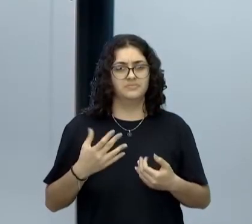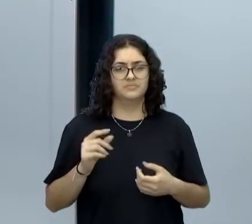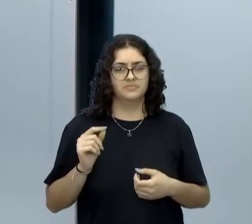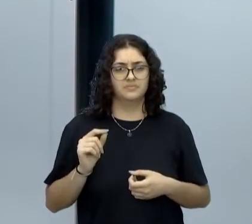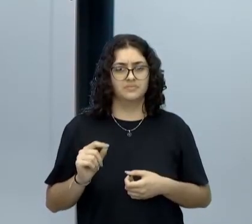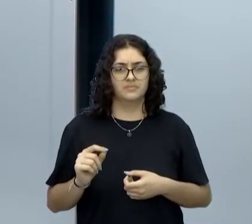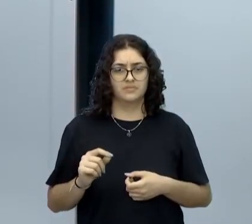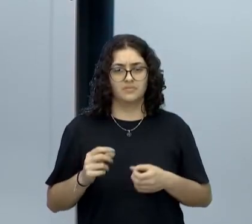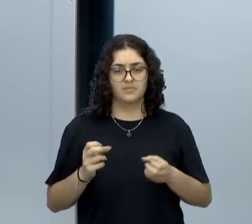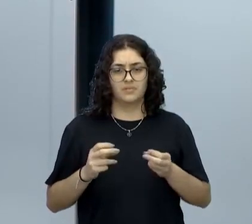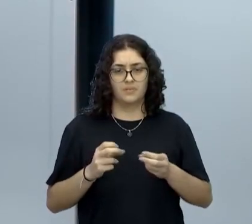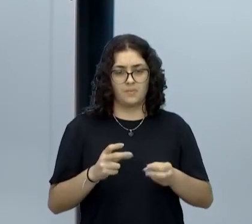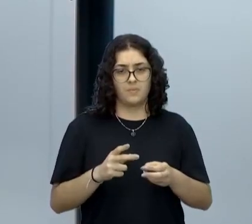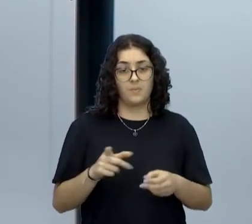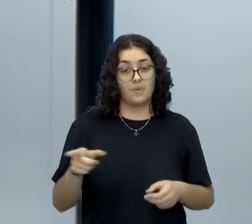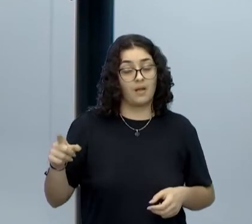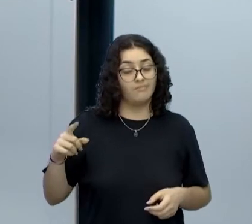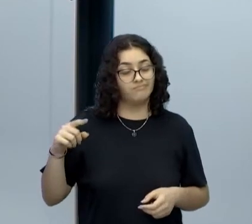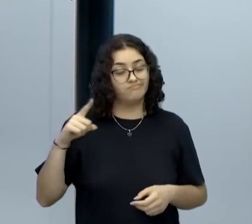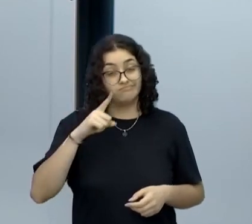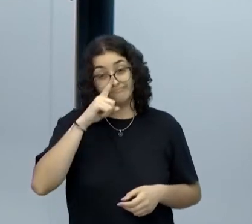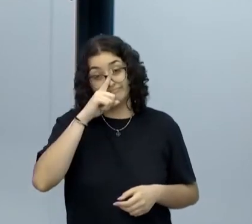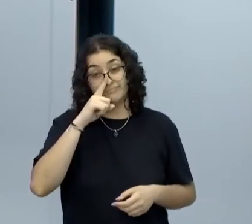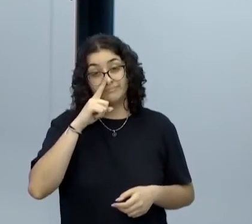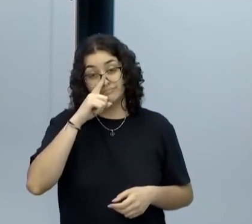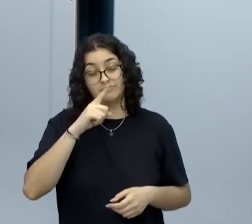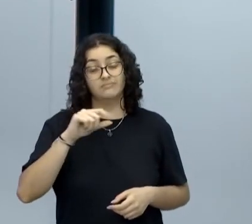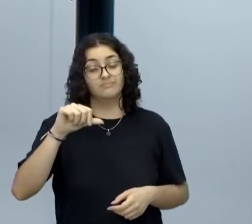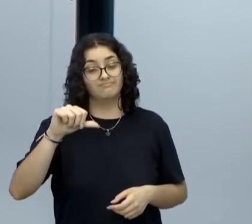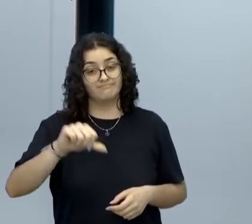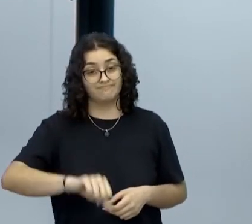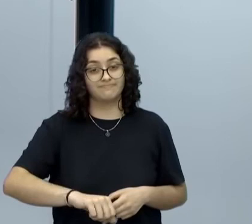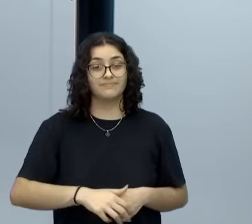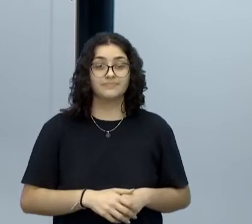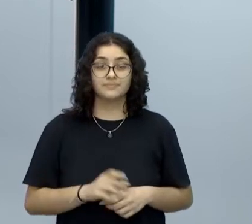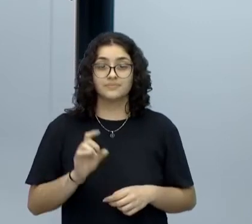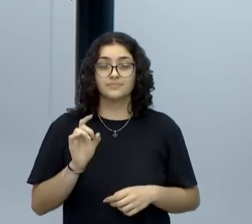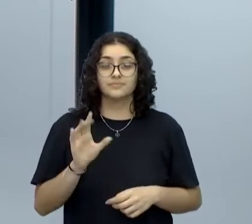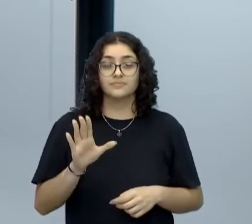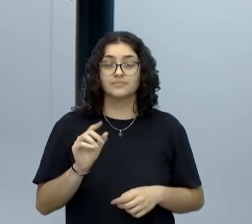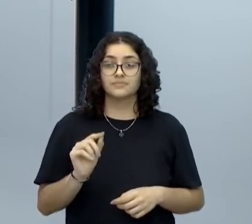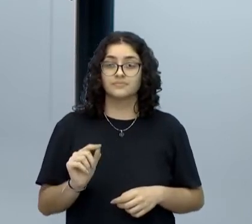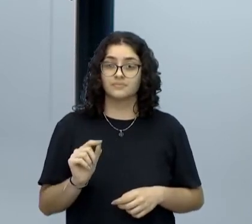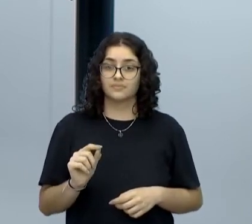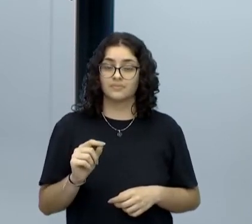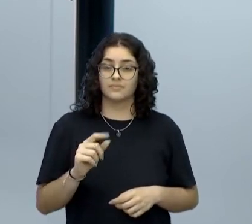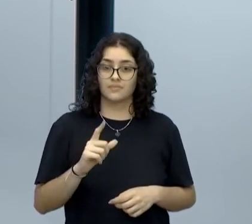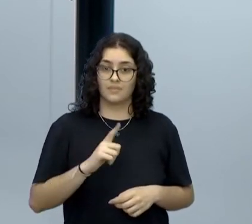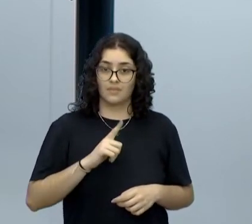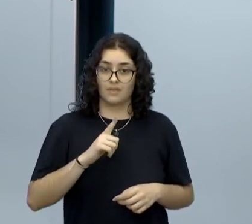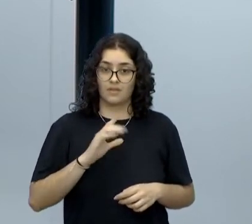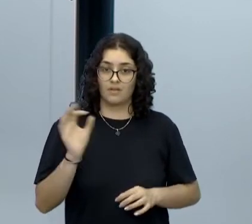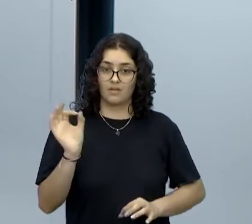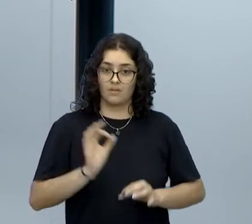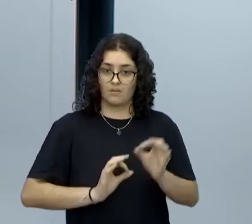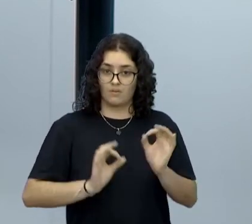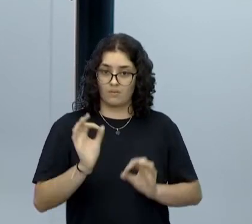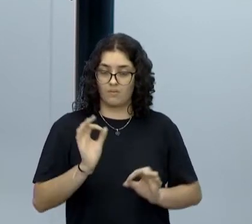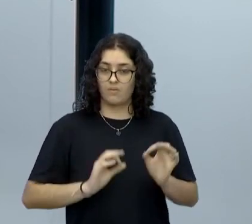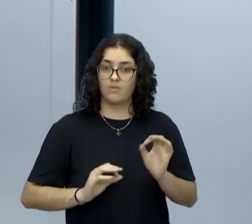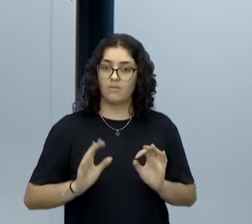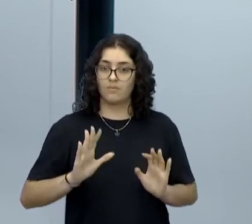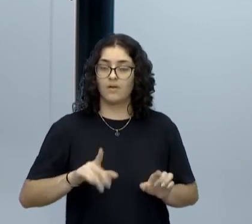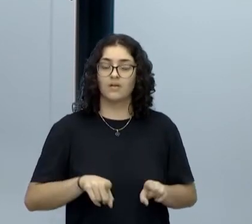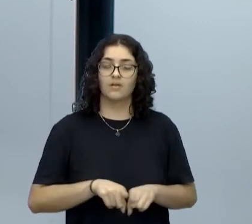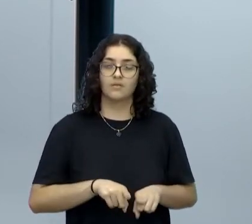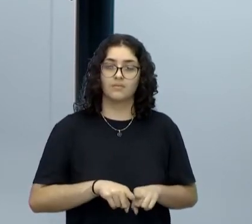dos agrotóxicos, o quanto eles podem ser prejudiciais também. Não só para quem está aplicando diretamente ali, mas